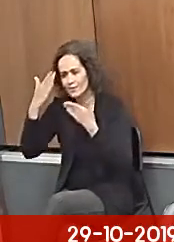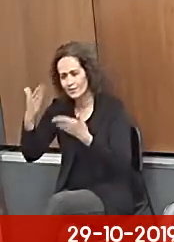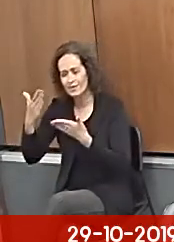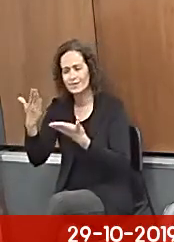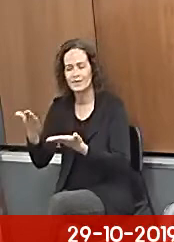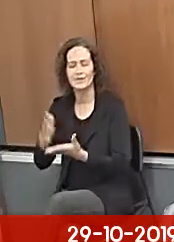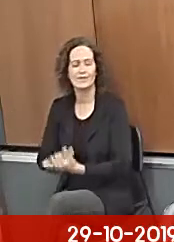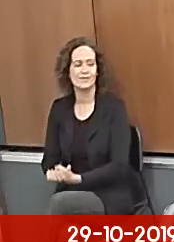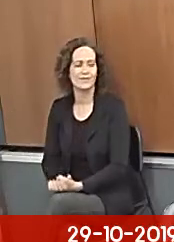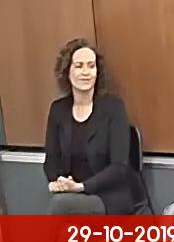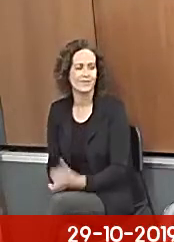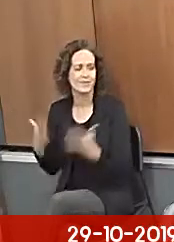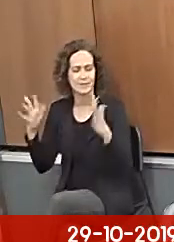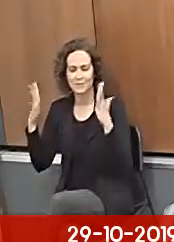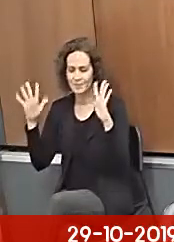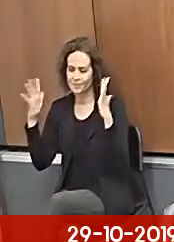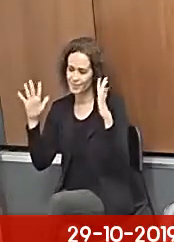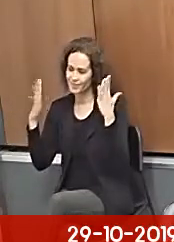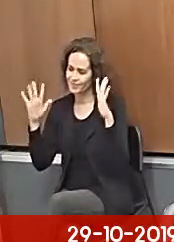Edivaldo?